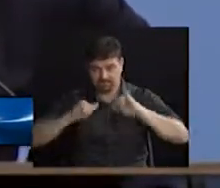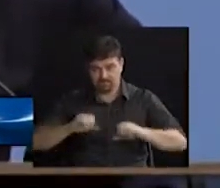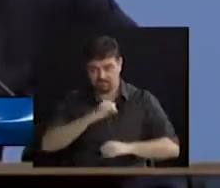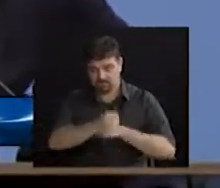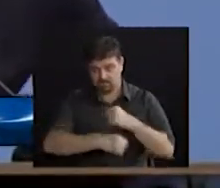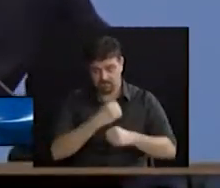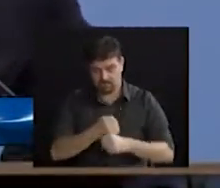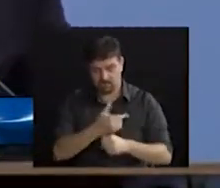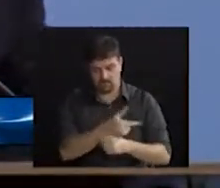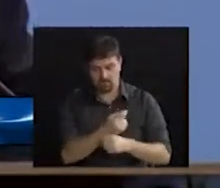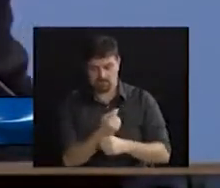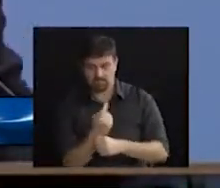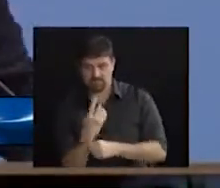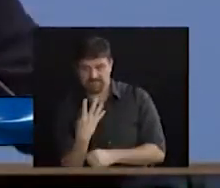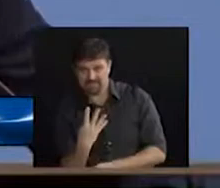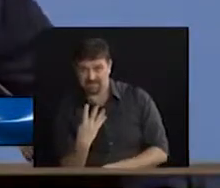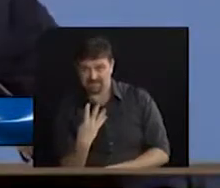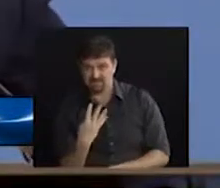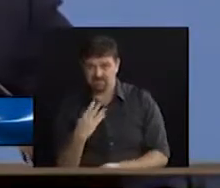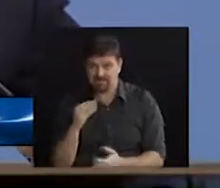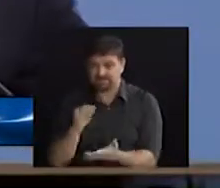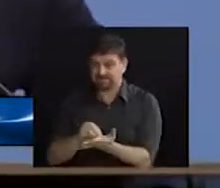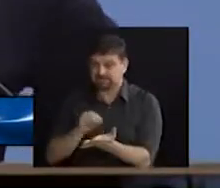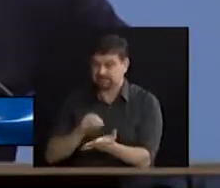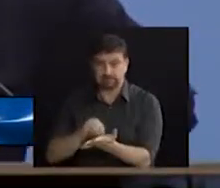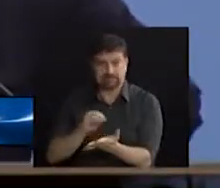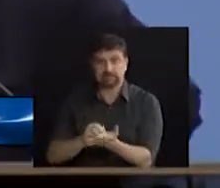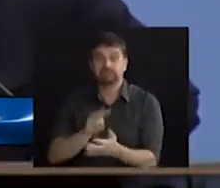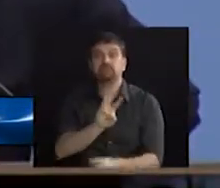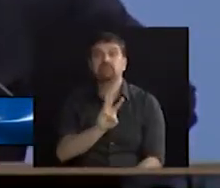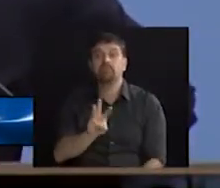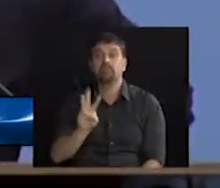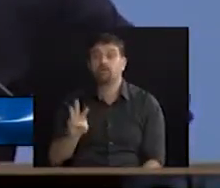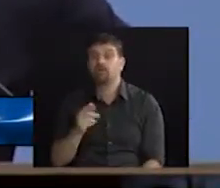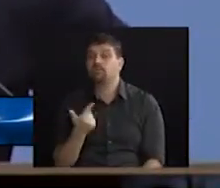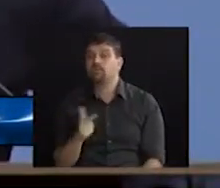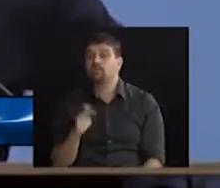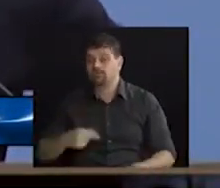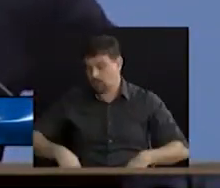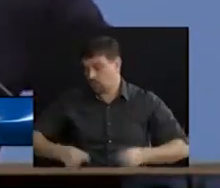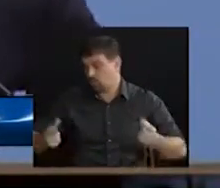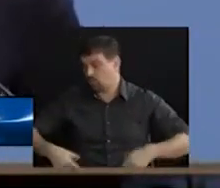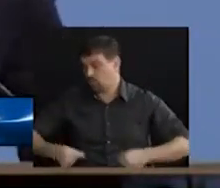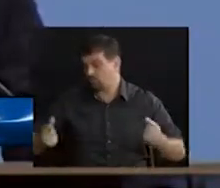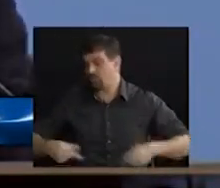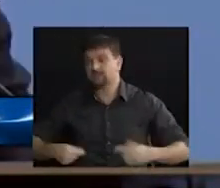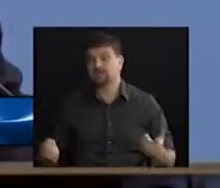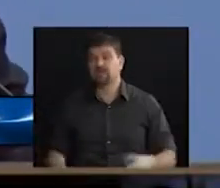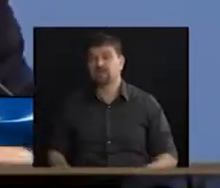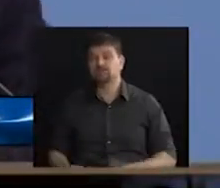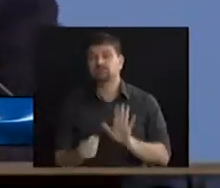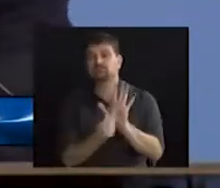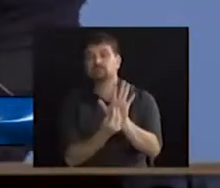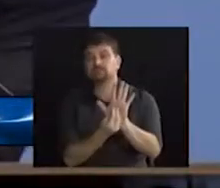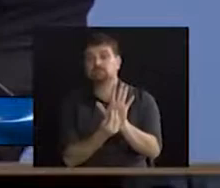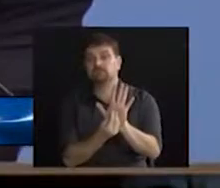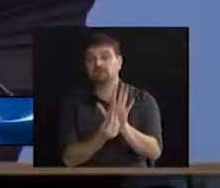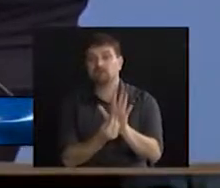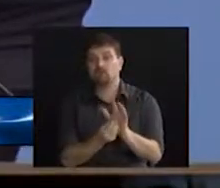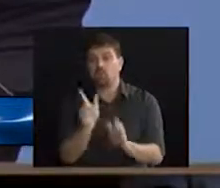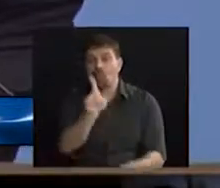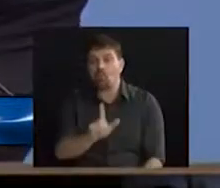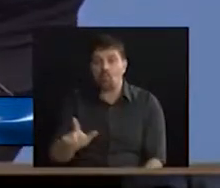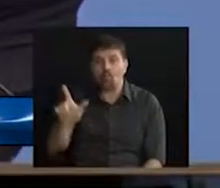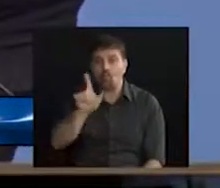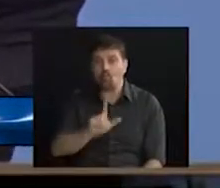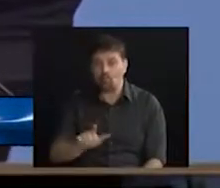2014, que inclusive ainda não foi para o site, né? Estão demorando para colocar no site, inclusive o balanço social. Se o senhor prefeito quer